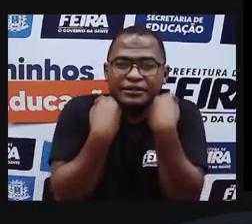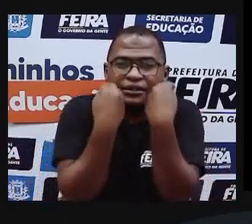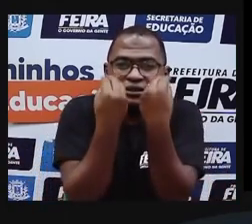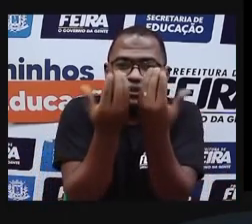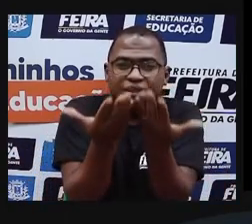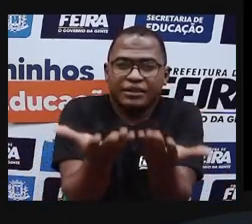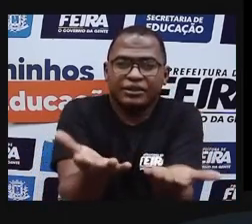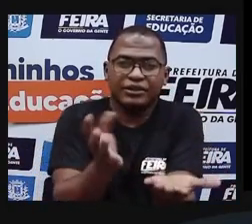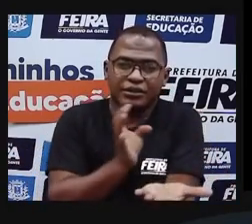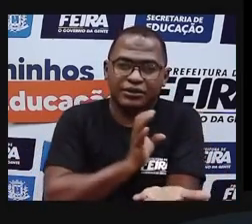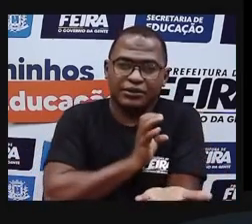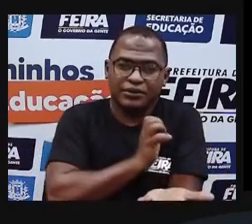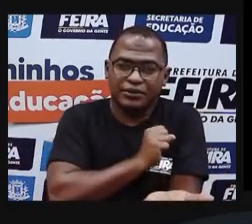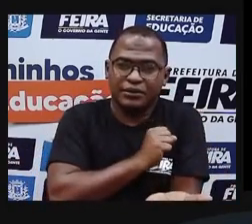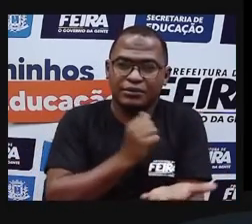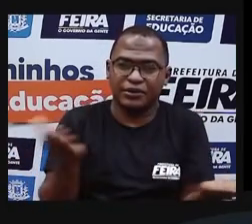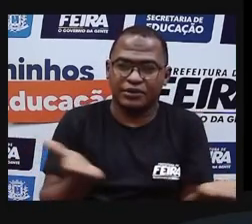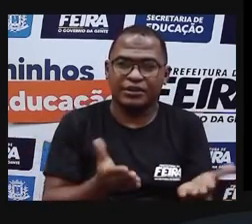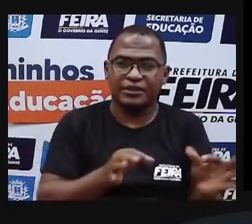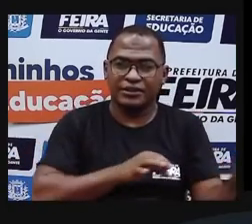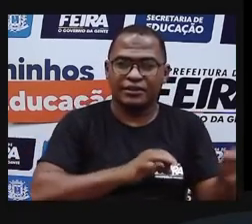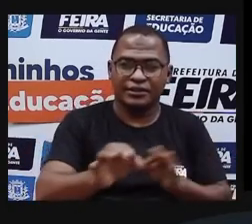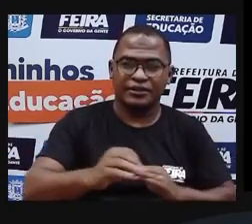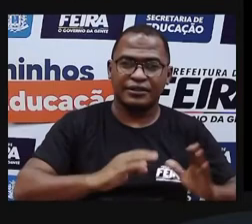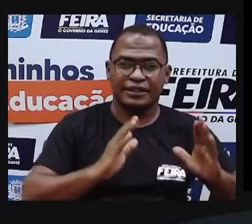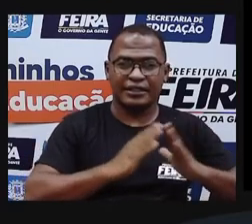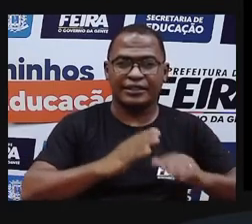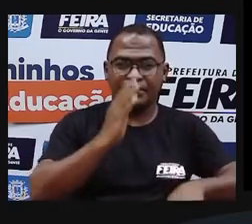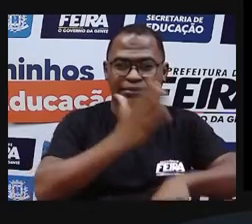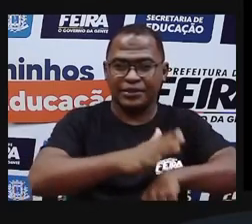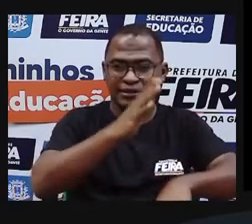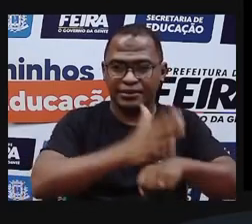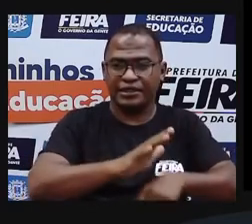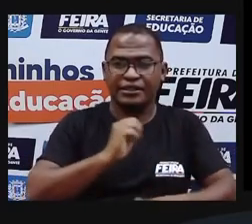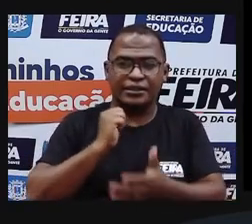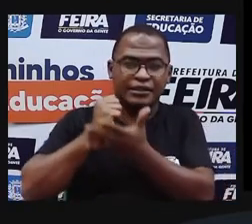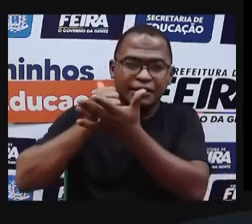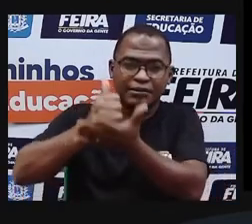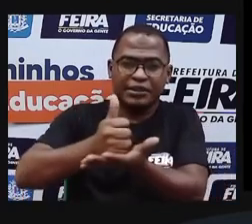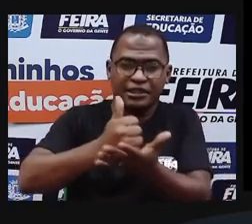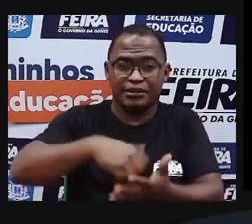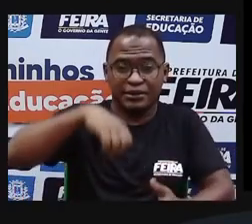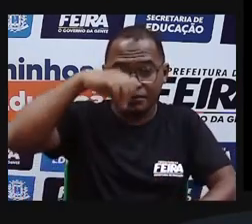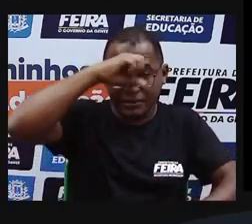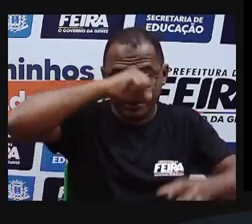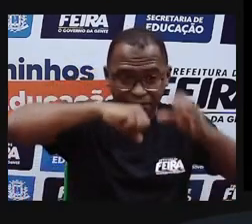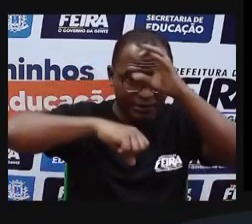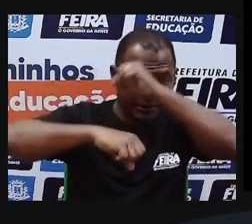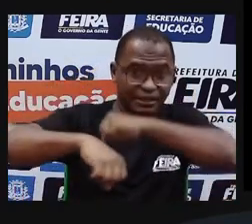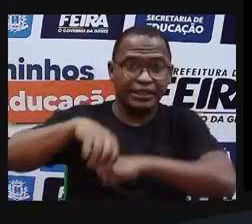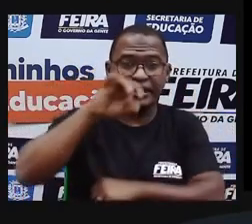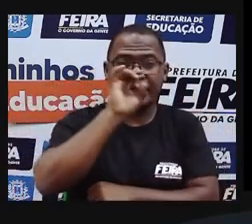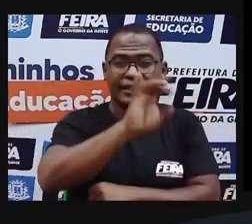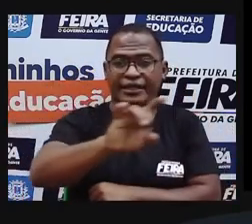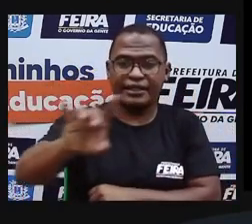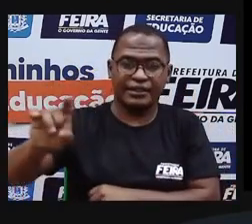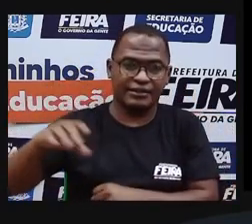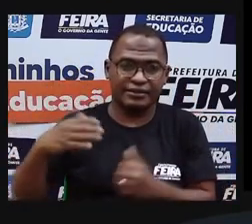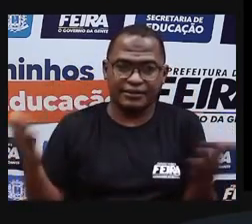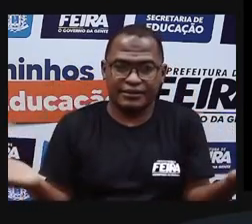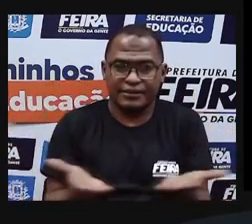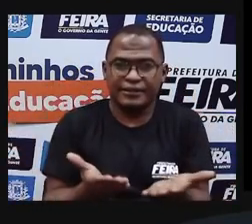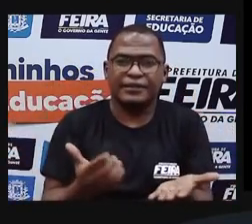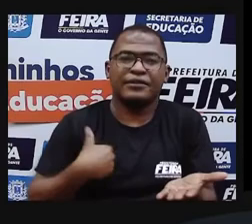casa arrumada e o coração preparado para receber vocês e poder contribuir com o processo de aprendizagem de cada um de vocês.